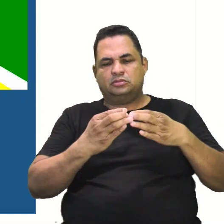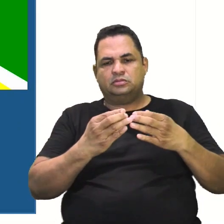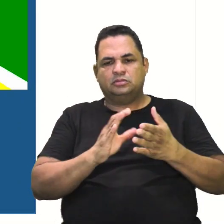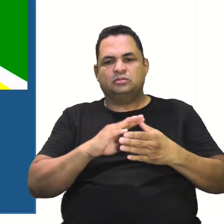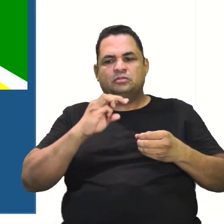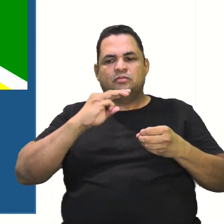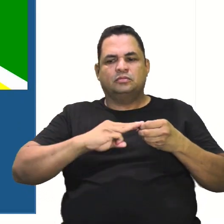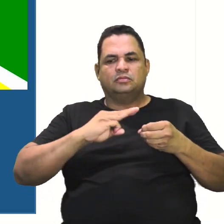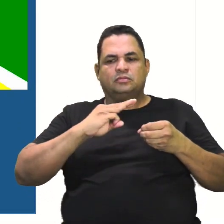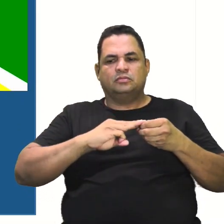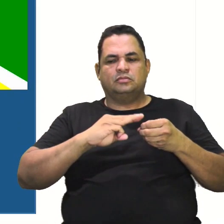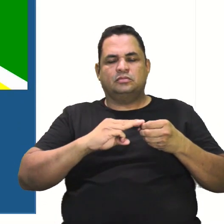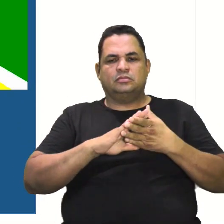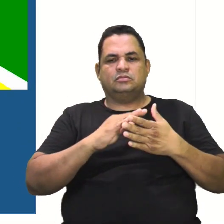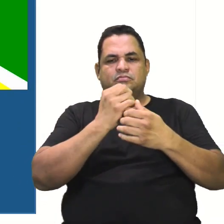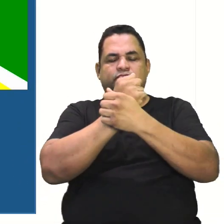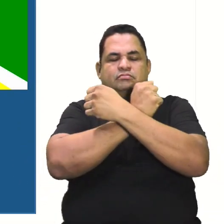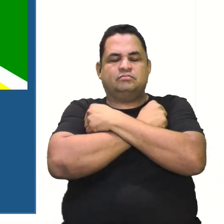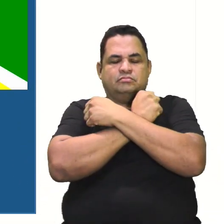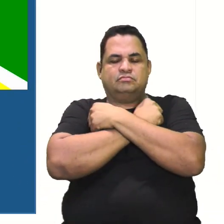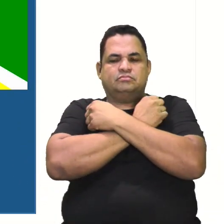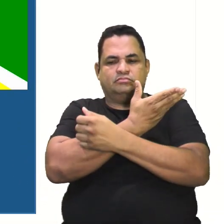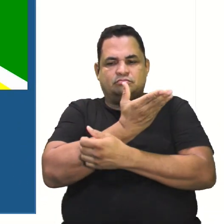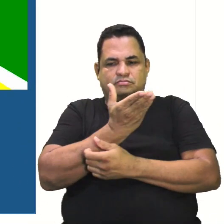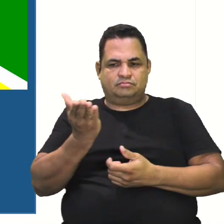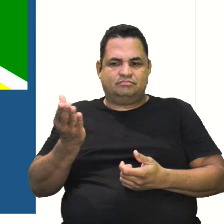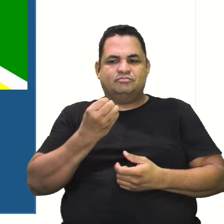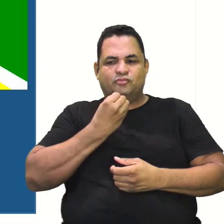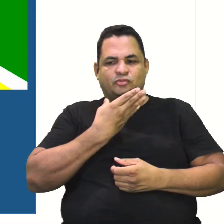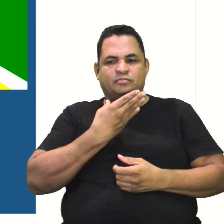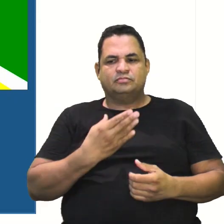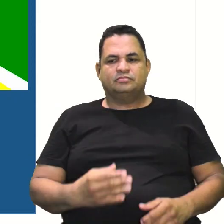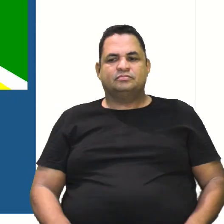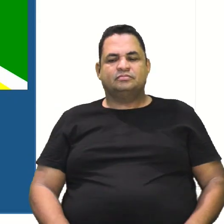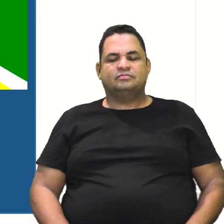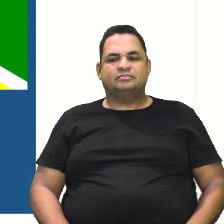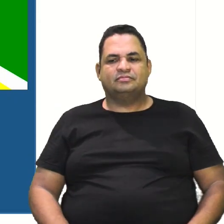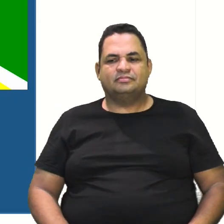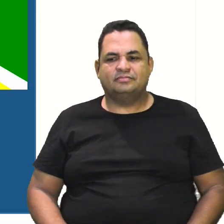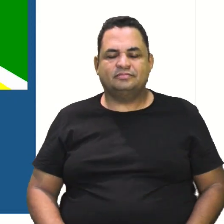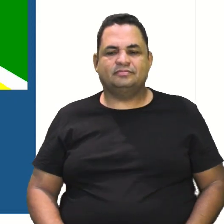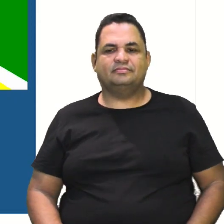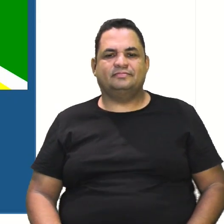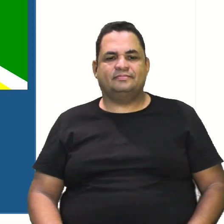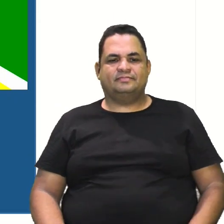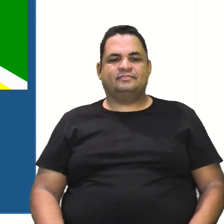a esses municípios, a gente deixa aquele abração para vocês, tá bom?